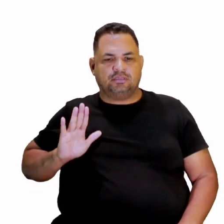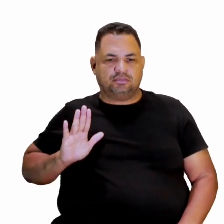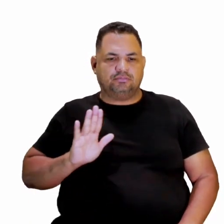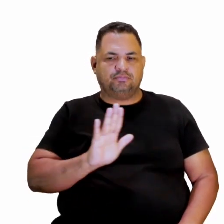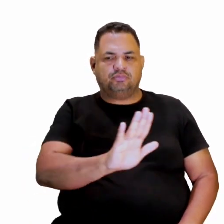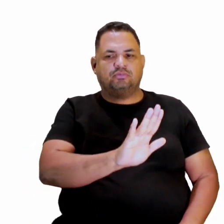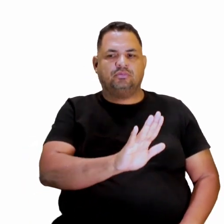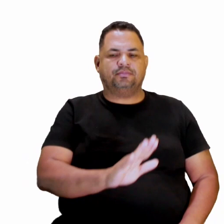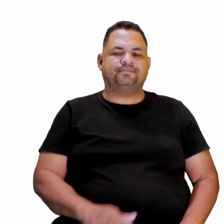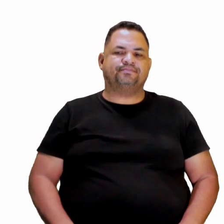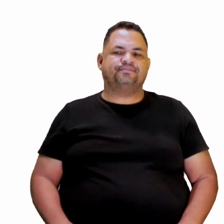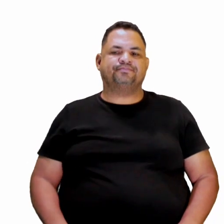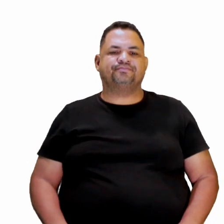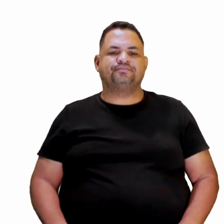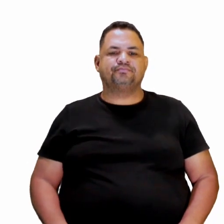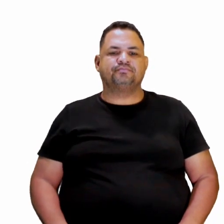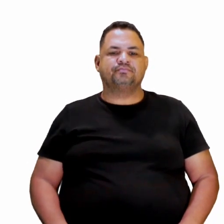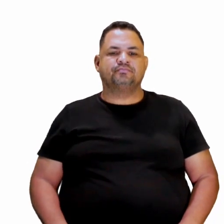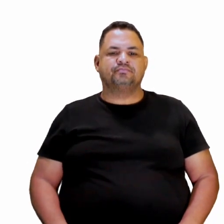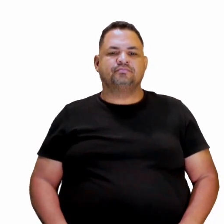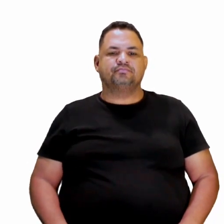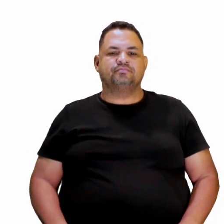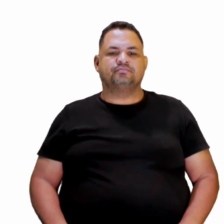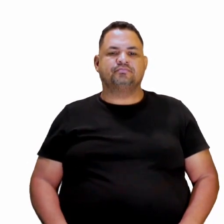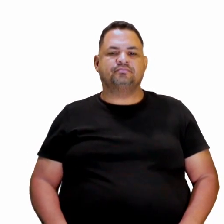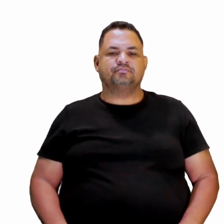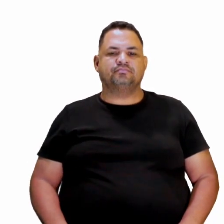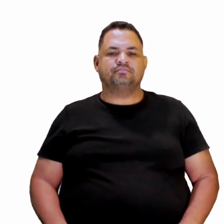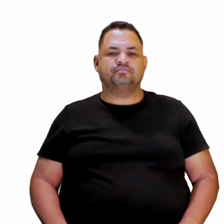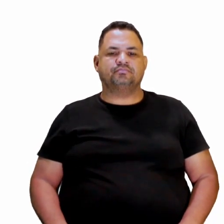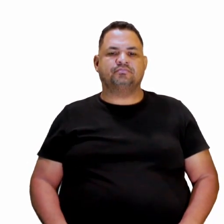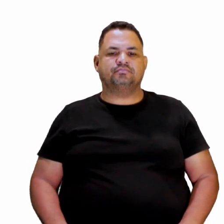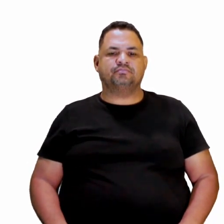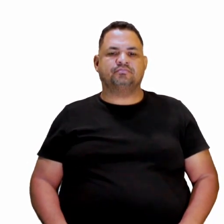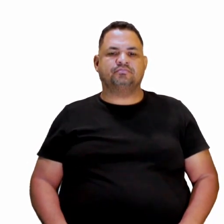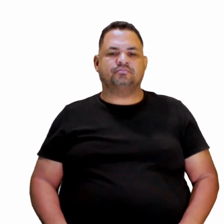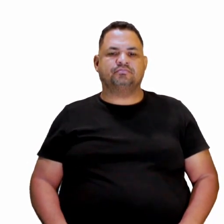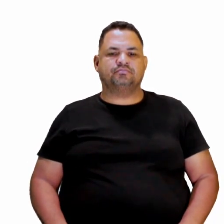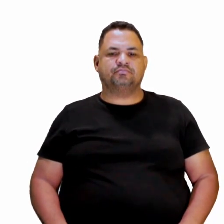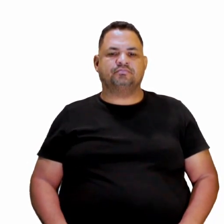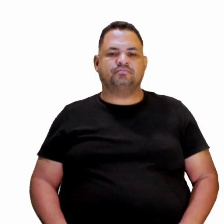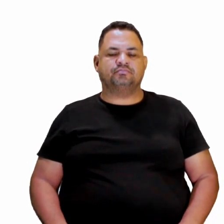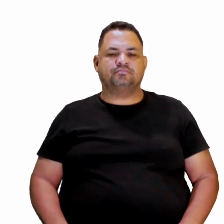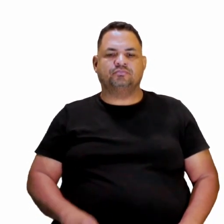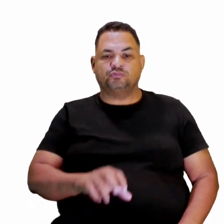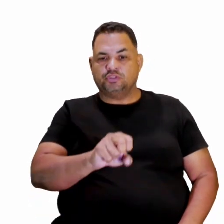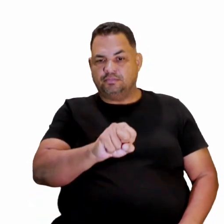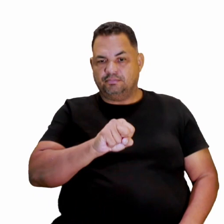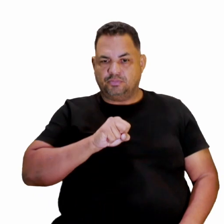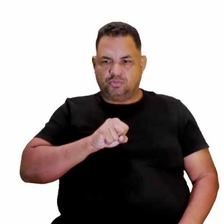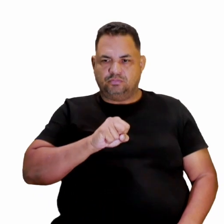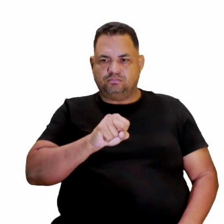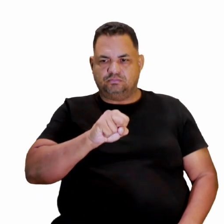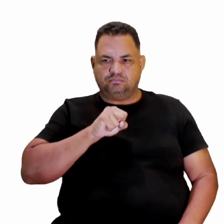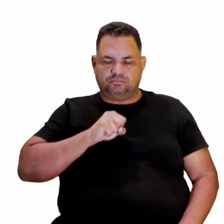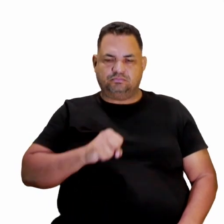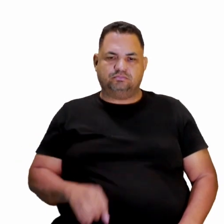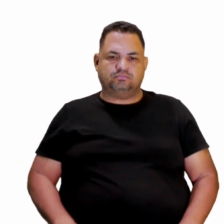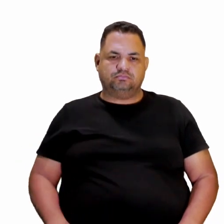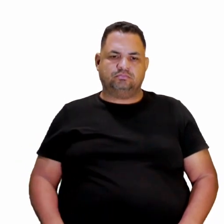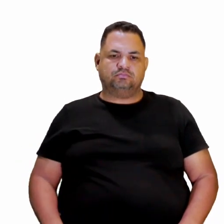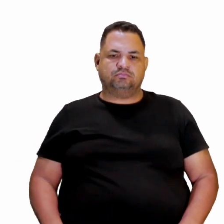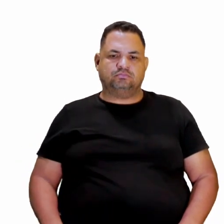empurrar. Empurrar. A palavra puxar é essa aqui, o pull. Pull. Aí já